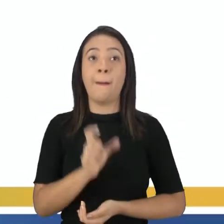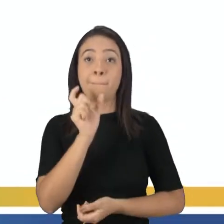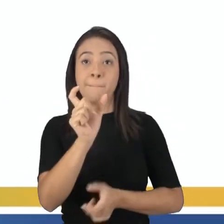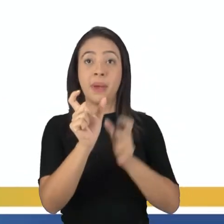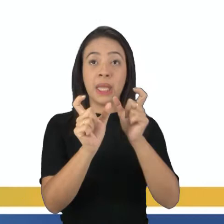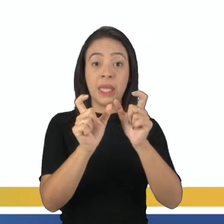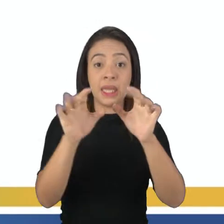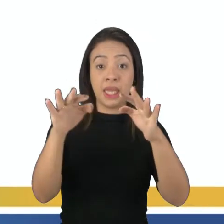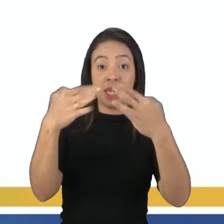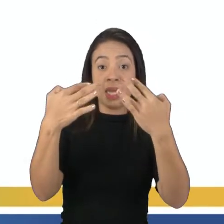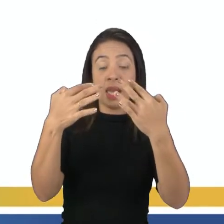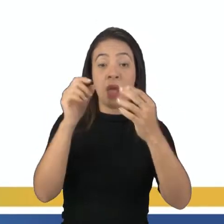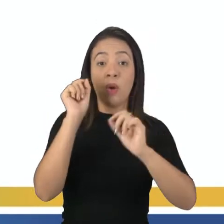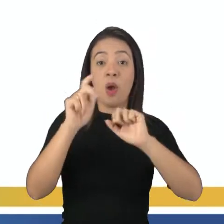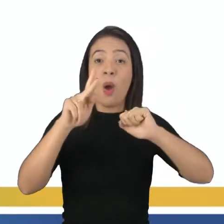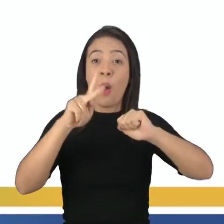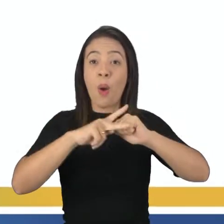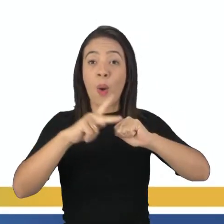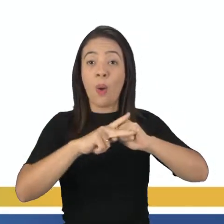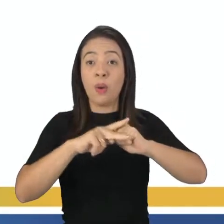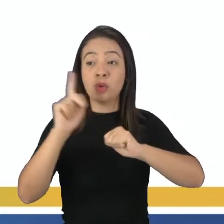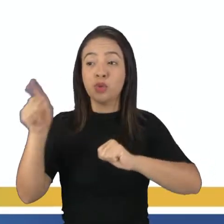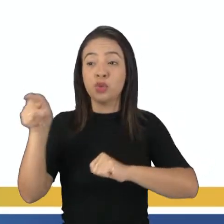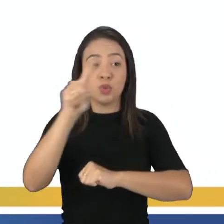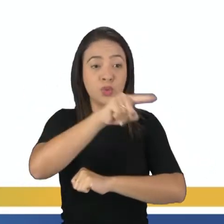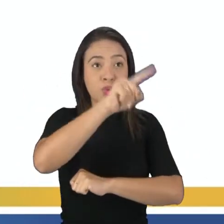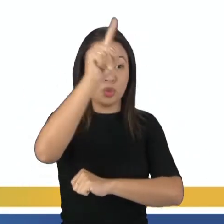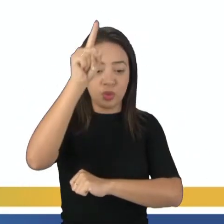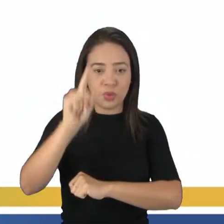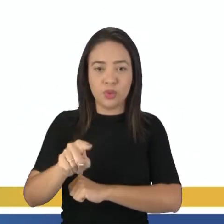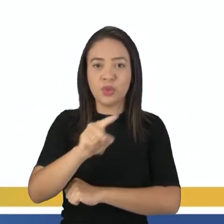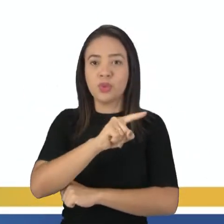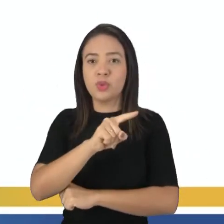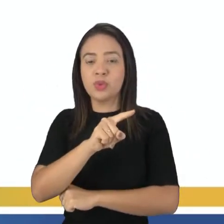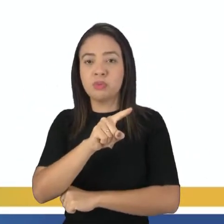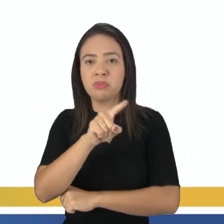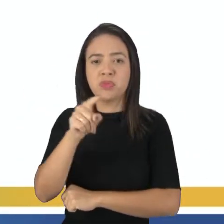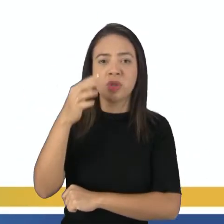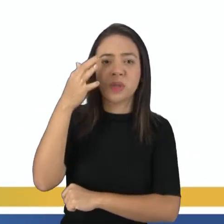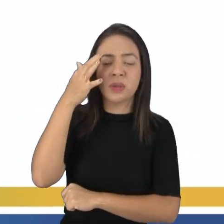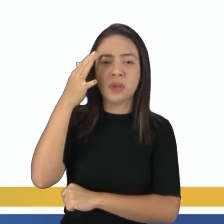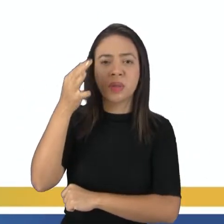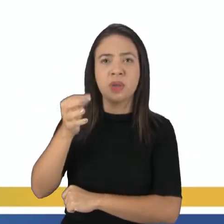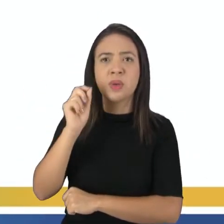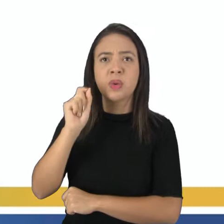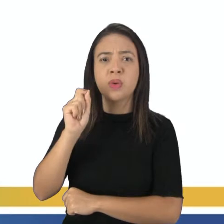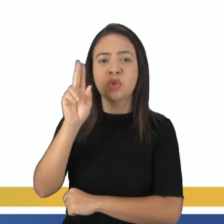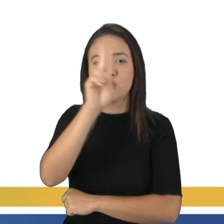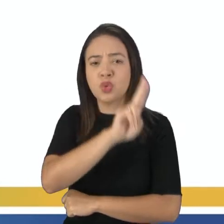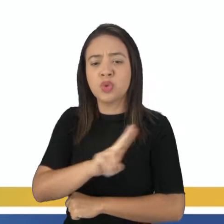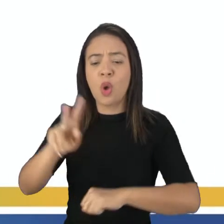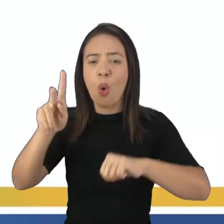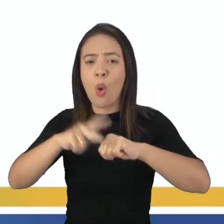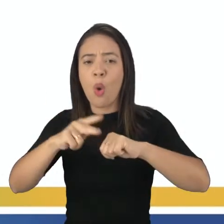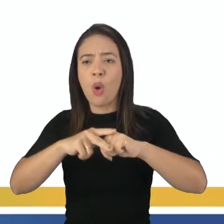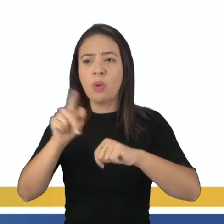palavra destacada é um pronome demonstrativo. O que você sabe sobre o uso dos pronomes